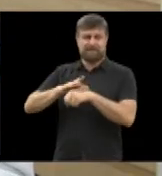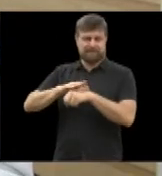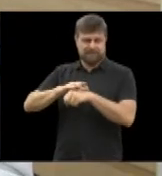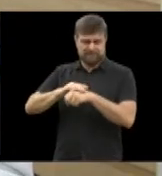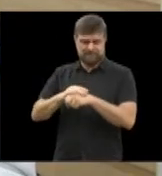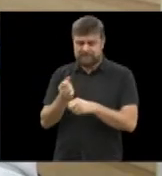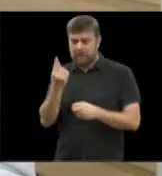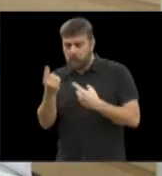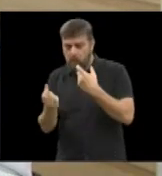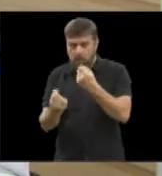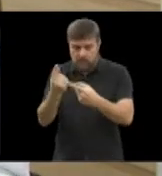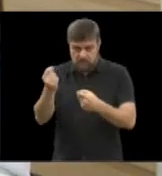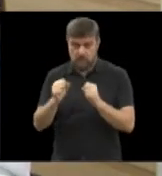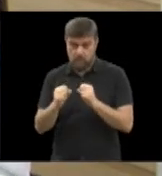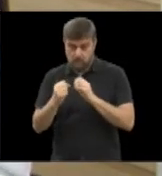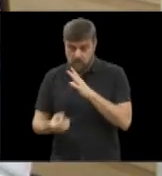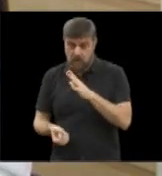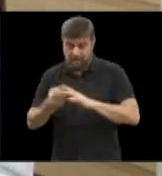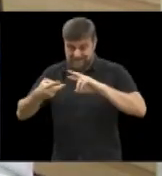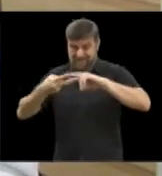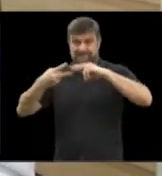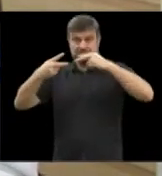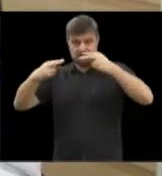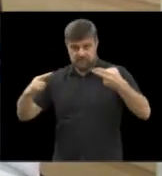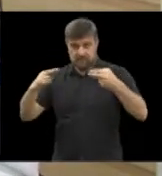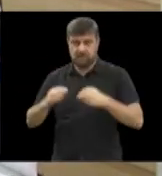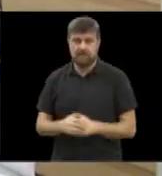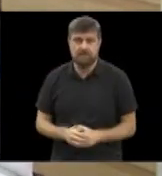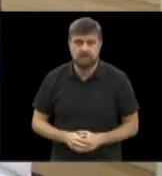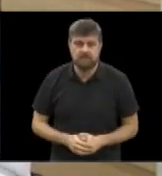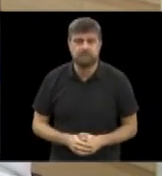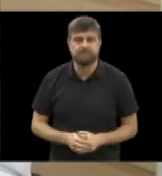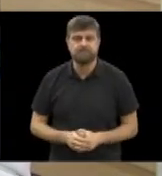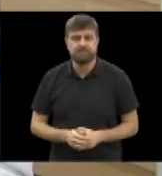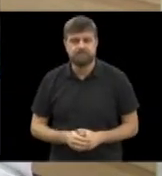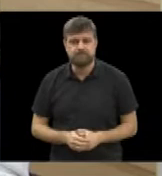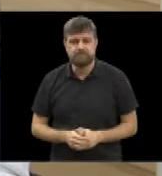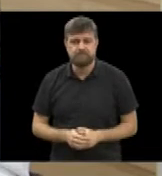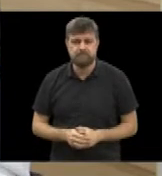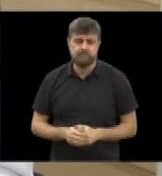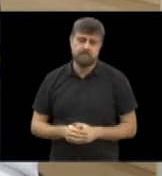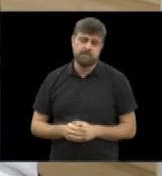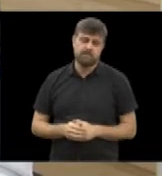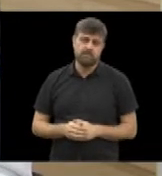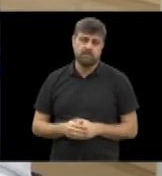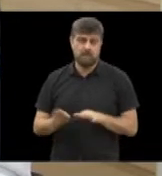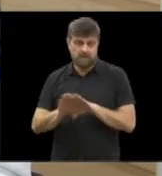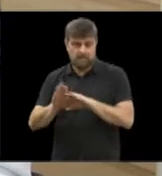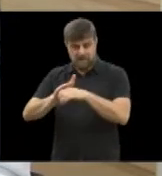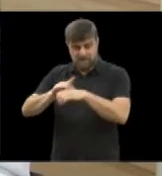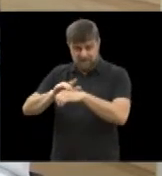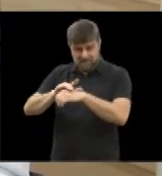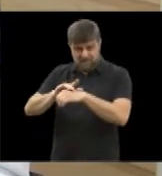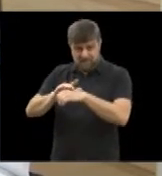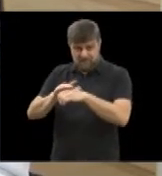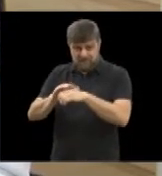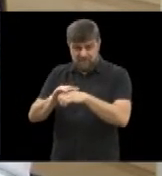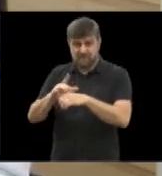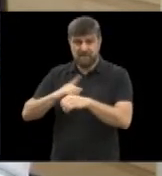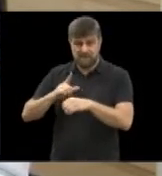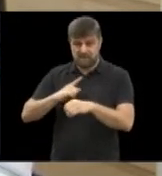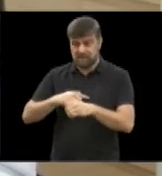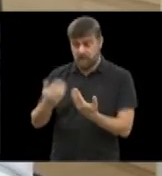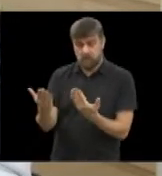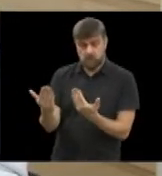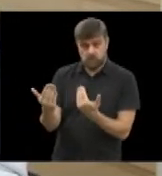são causadas por mutações genéticas, por exemplo, a síndrome de Klinefelter. Uma patologia que é extremamente comum, principalmente